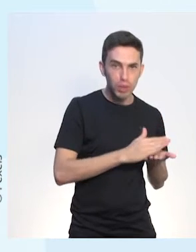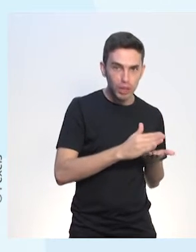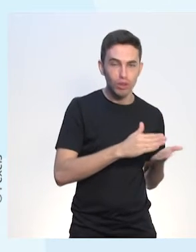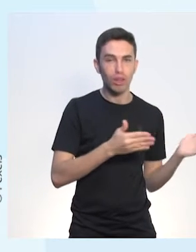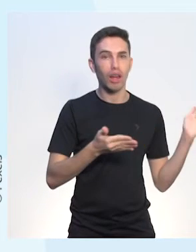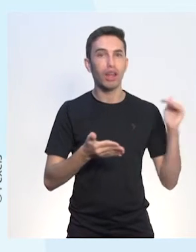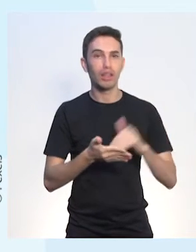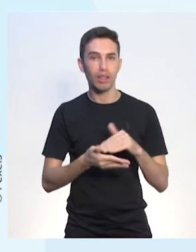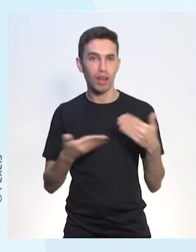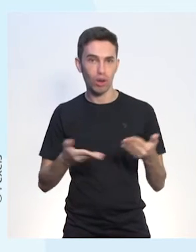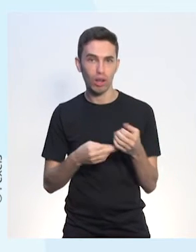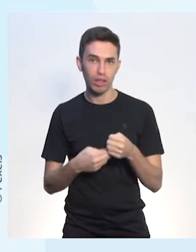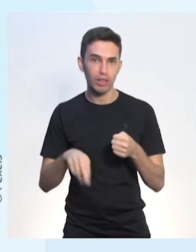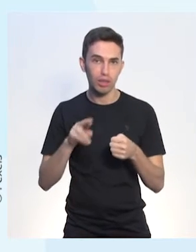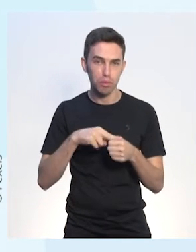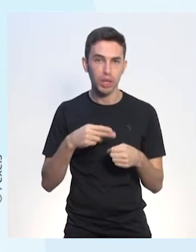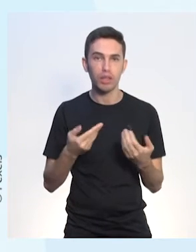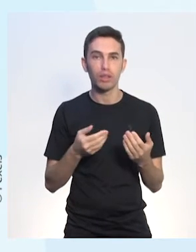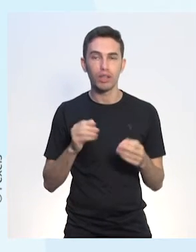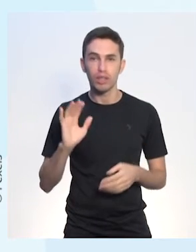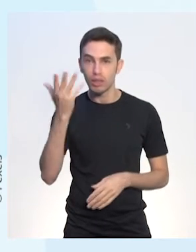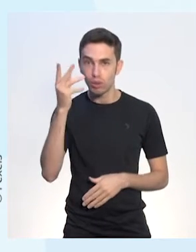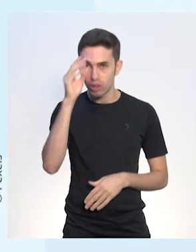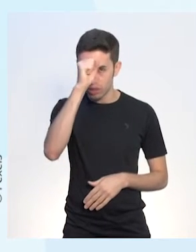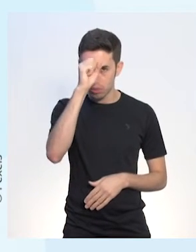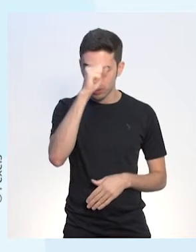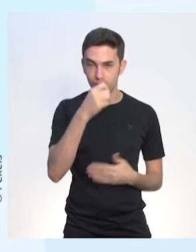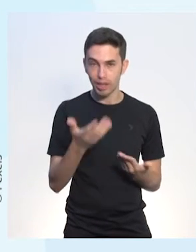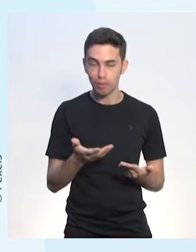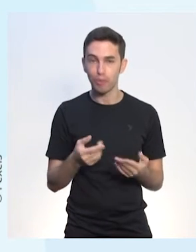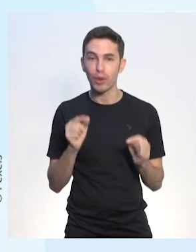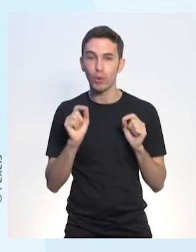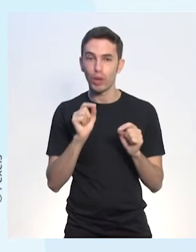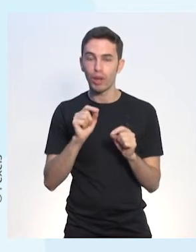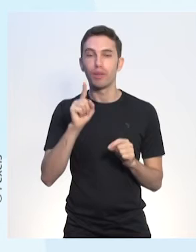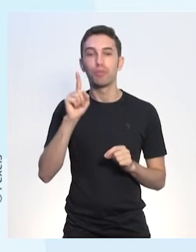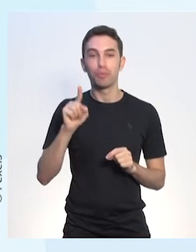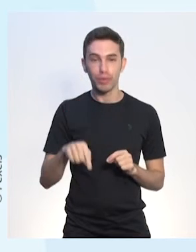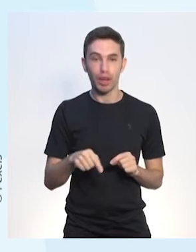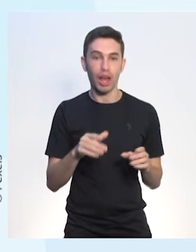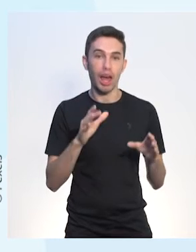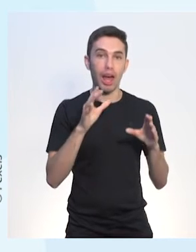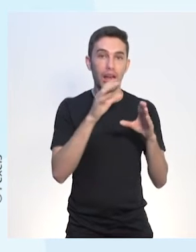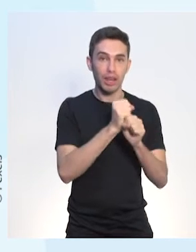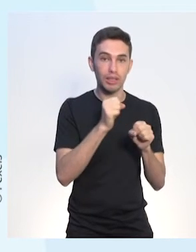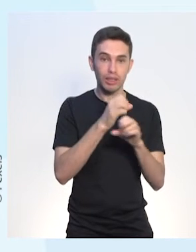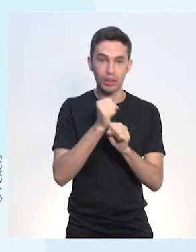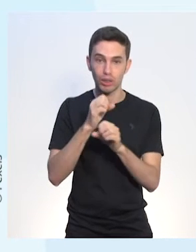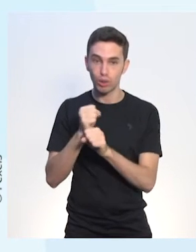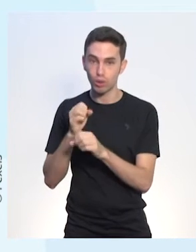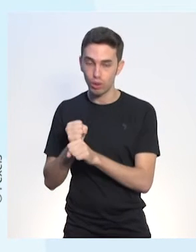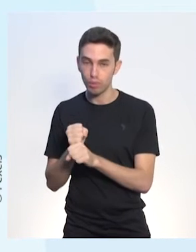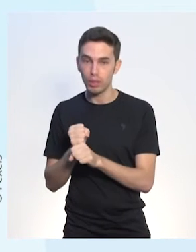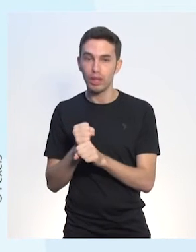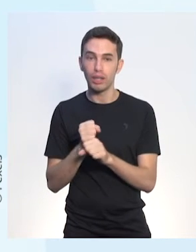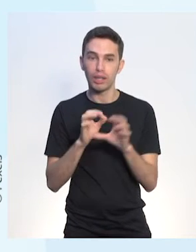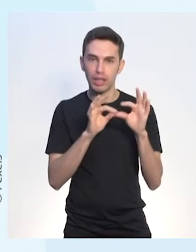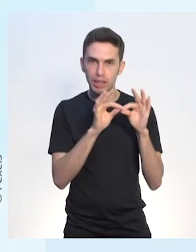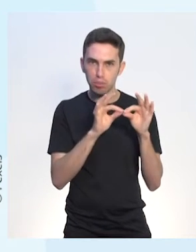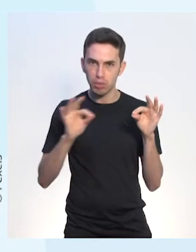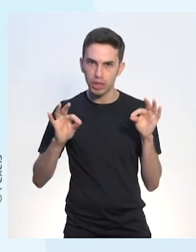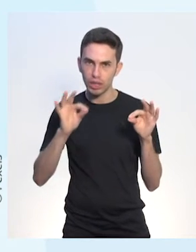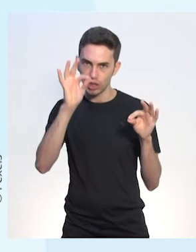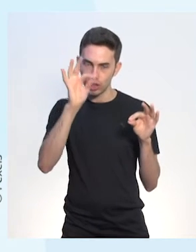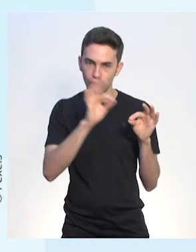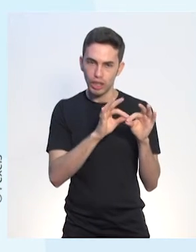dessa recuperação da situação de aprendizagem 1. A soma das medidas dos ângulos internos de um